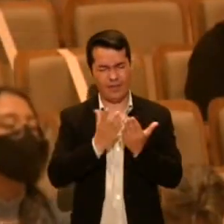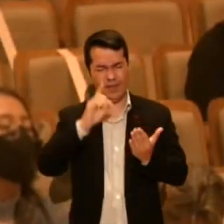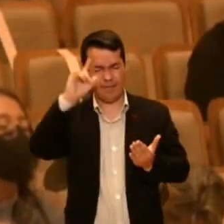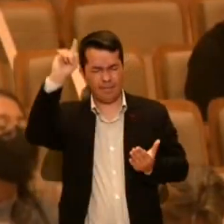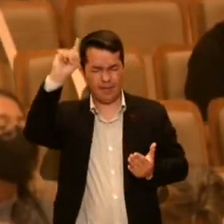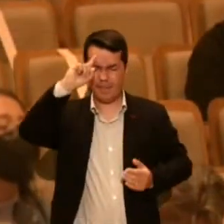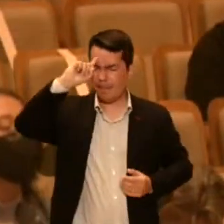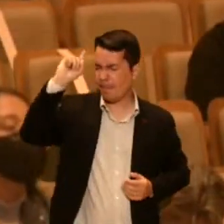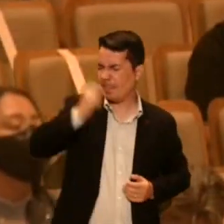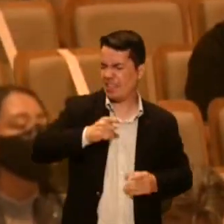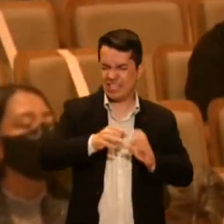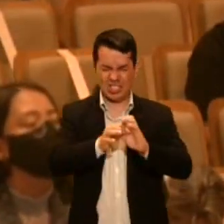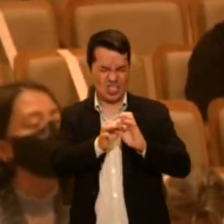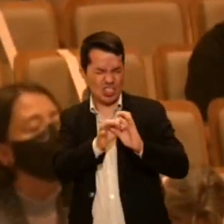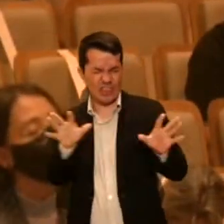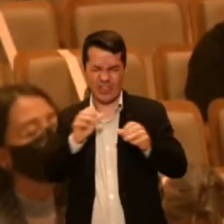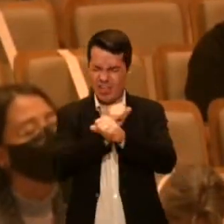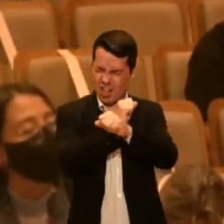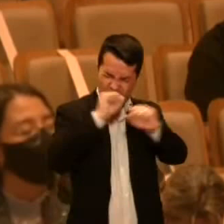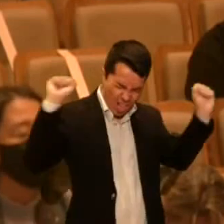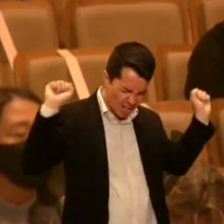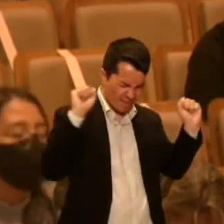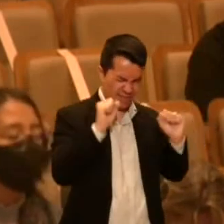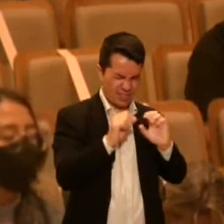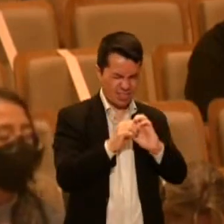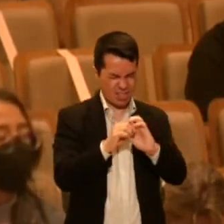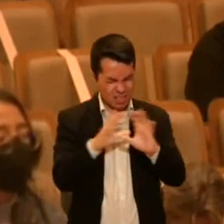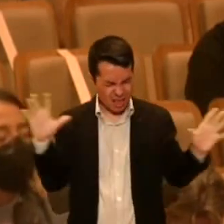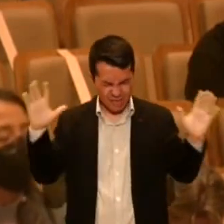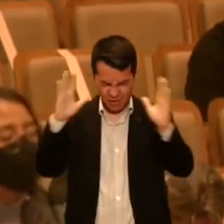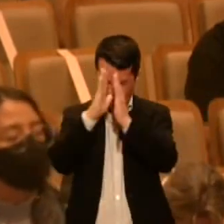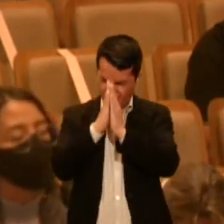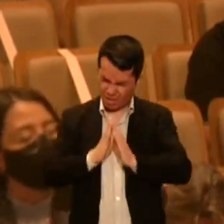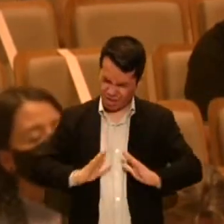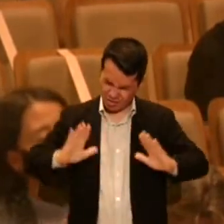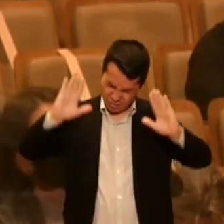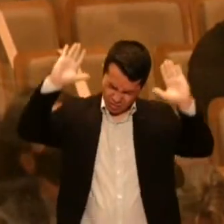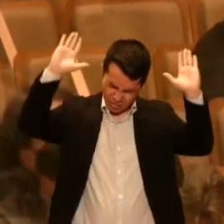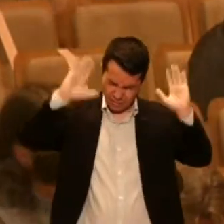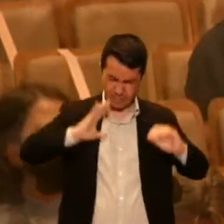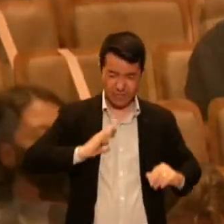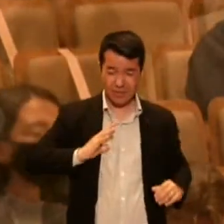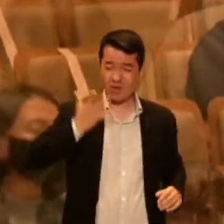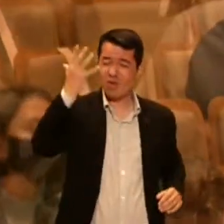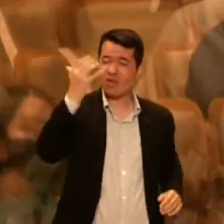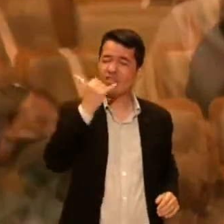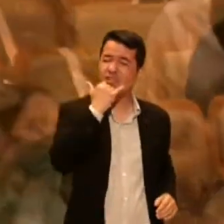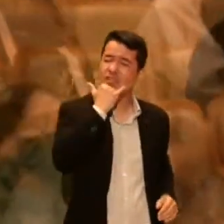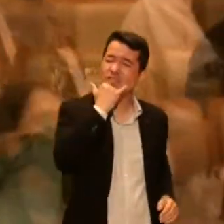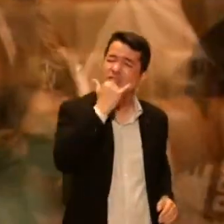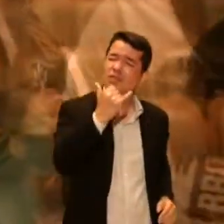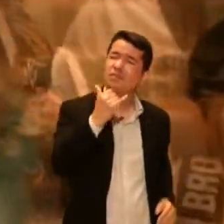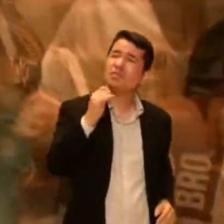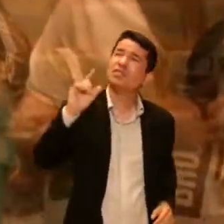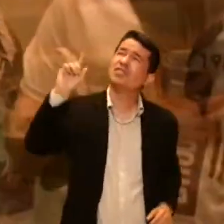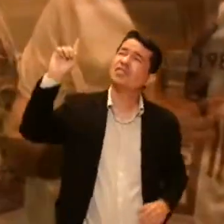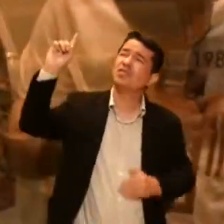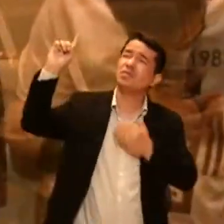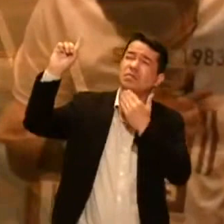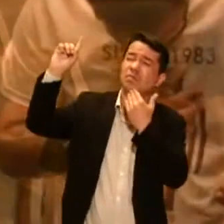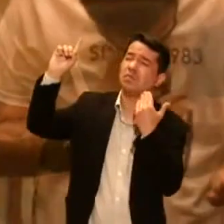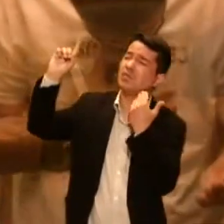como amarras da vida. Que venha coragem para pedir perdão e para perdoar. Que venha,